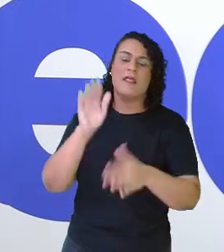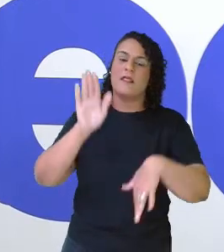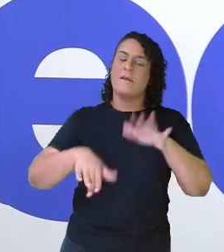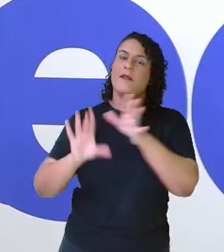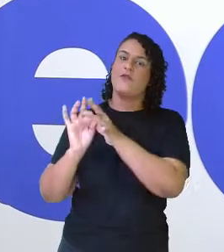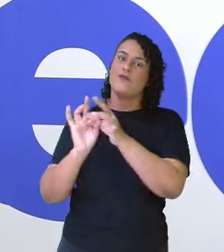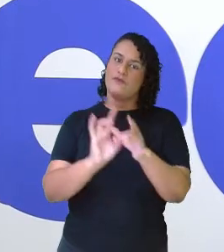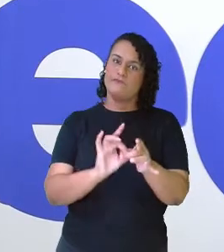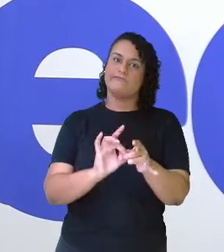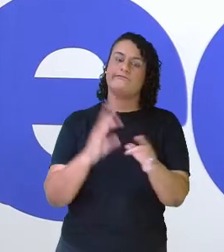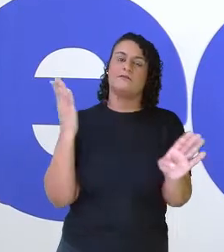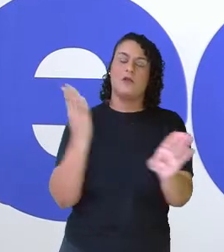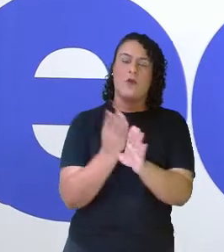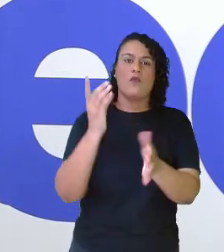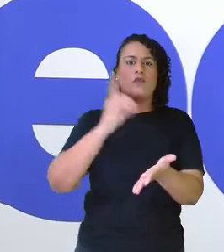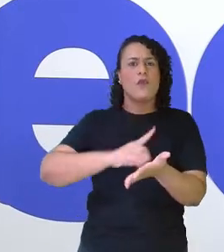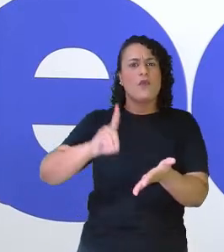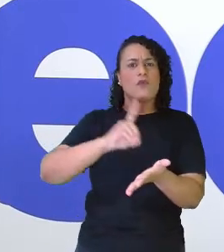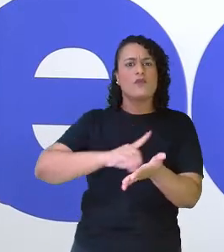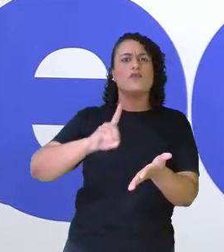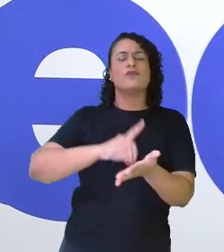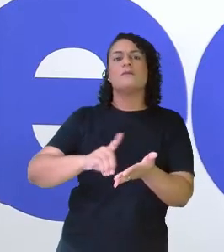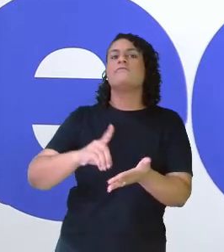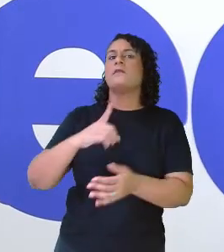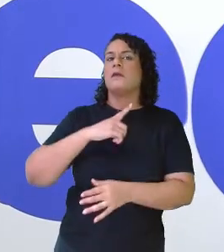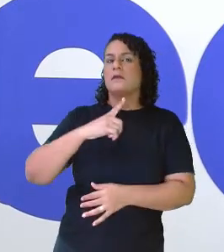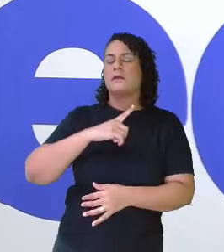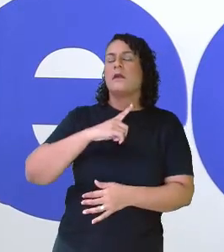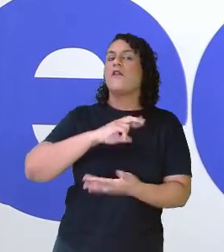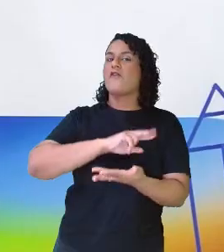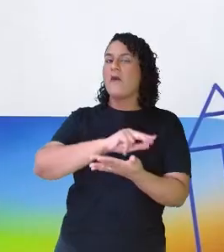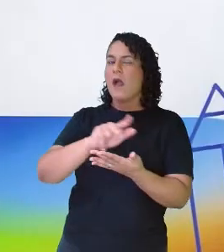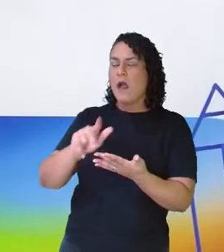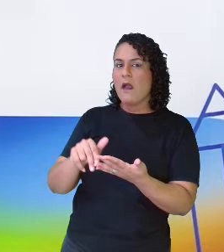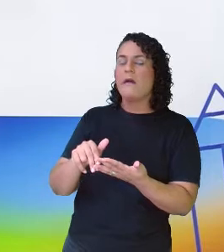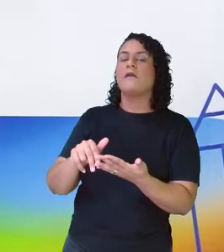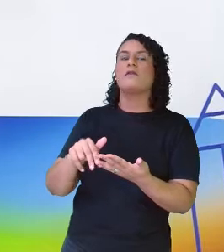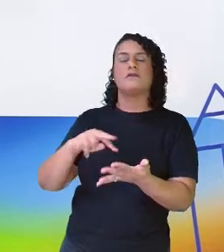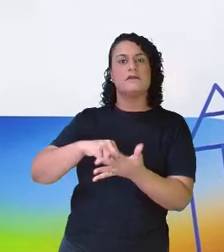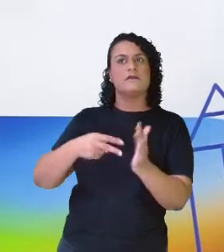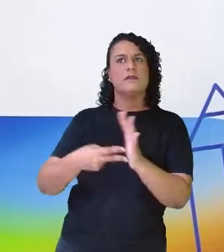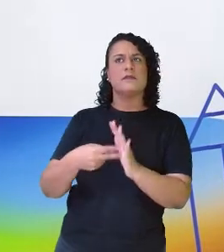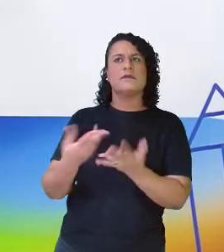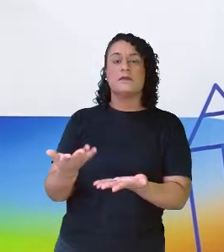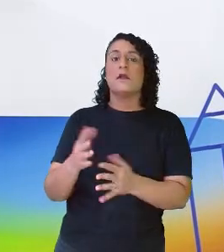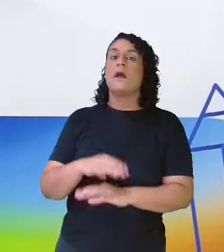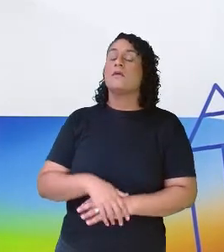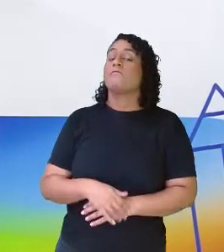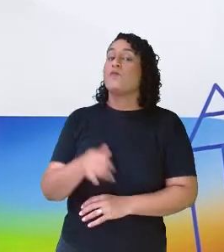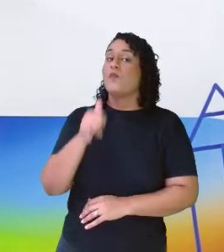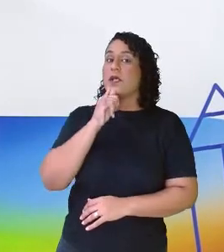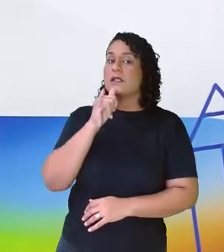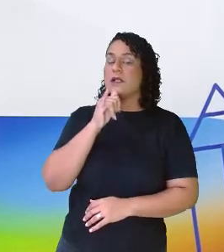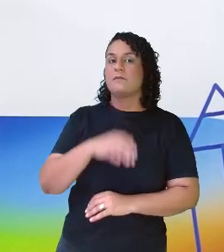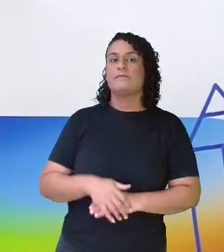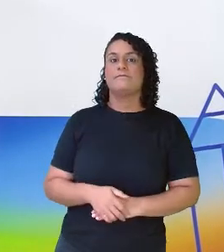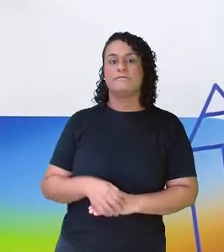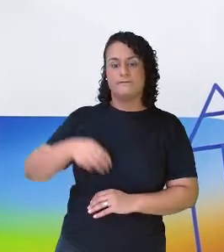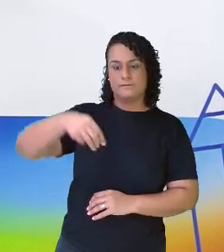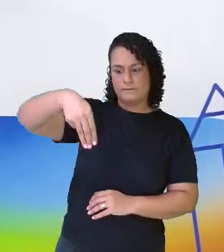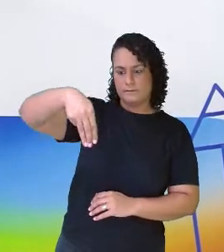encontra, assim, às vezes diferentes significados. Então a leitura... Isso mesmo. Uma coisa simples, por exemplo, como a professora Márcia está citando aí, a